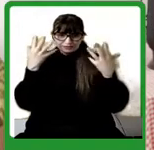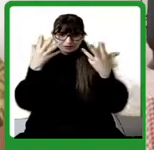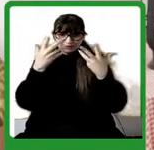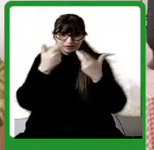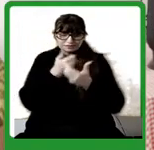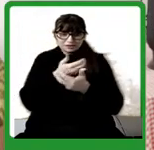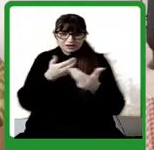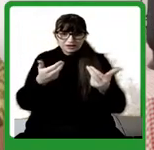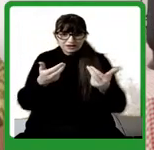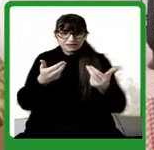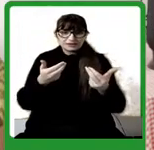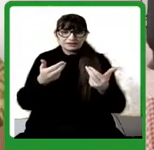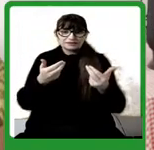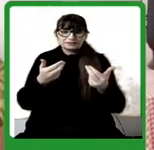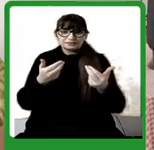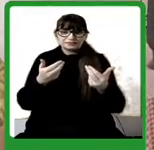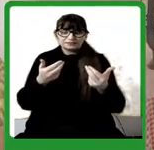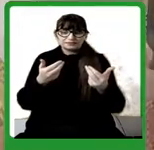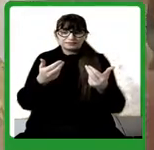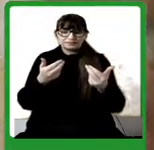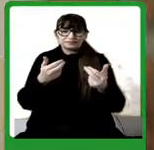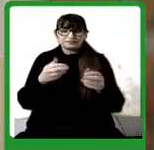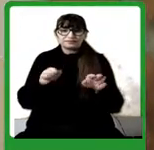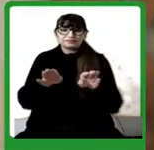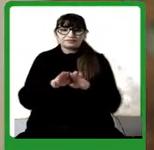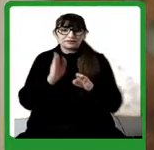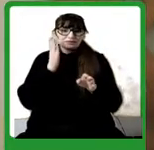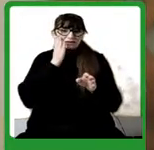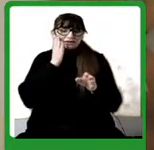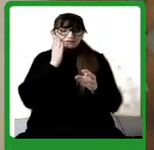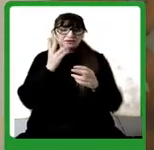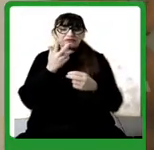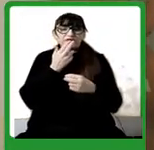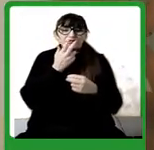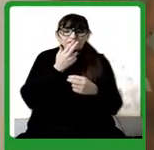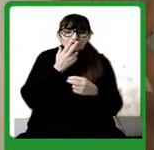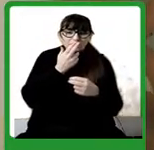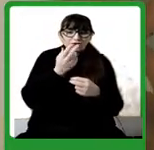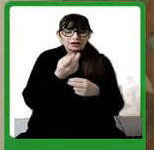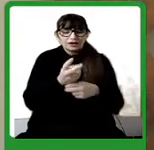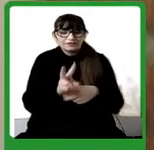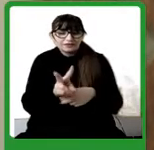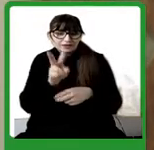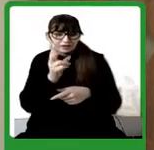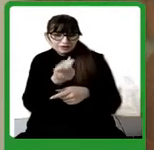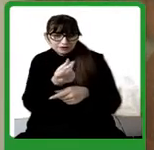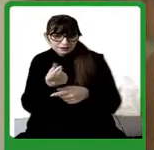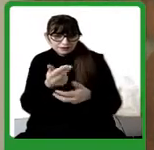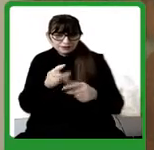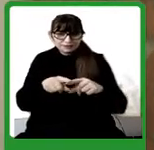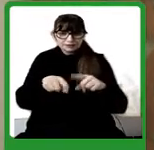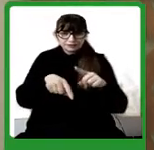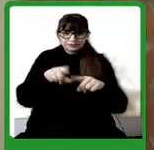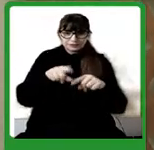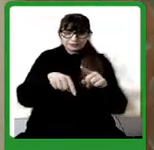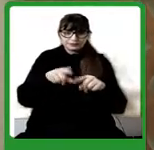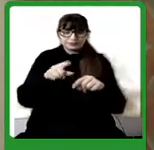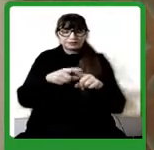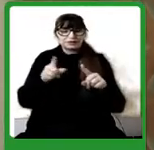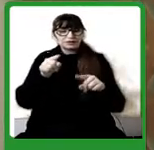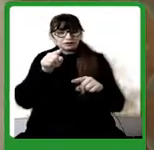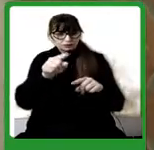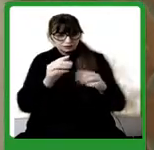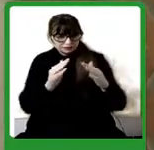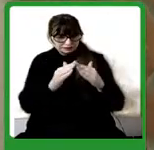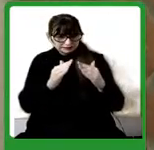ir lá, pra ele saber das fofocas da região, pra ver dos preços. E eu não sei, se tu tá em casa assistindo